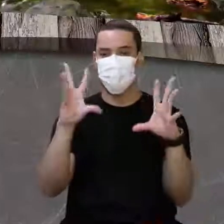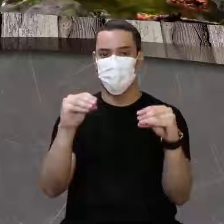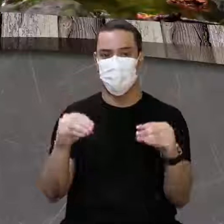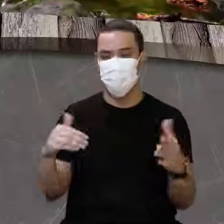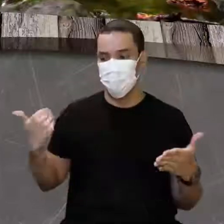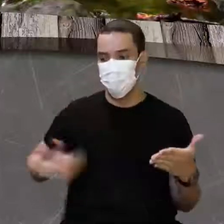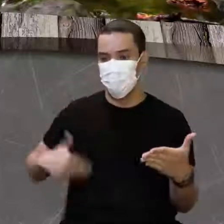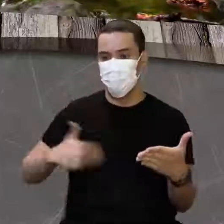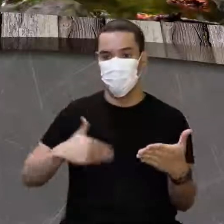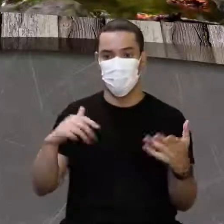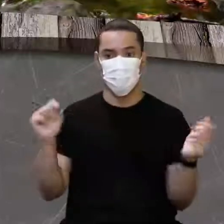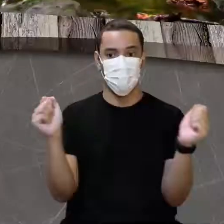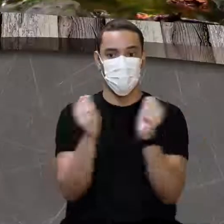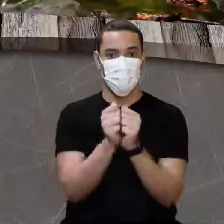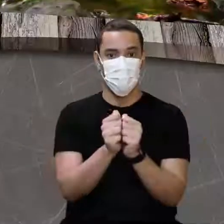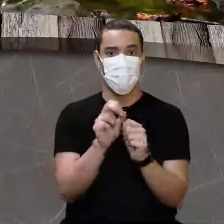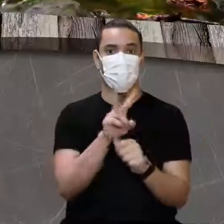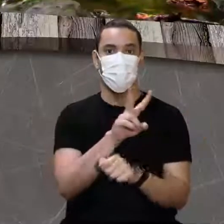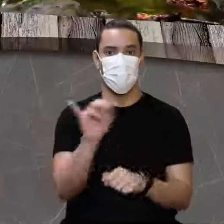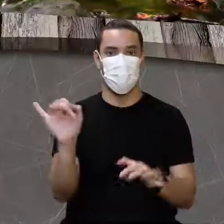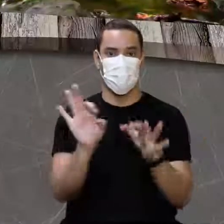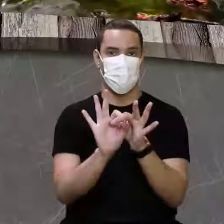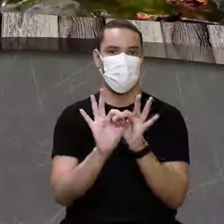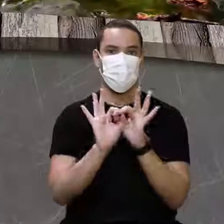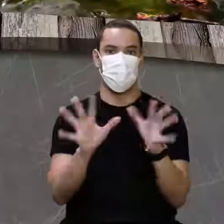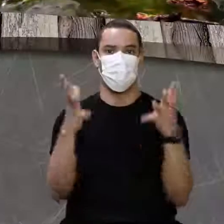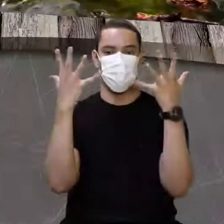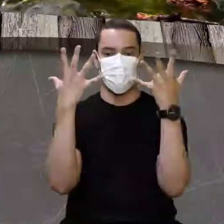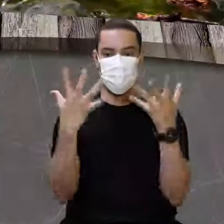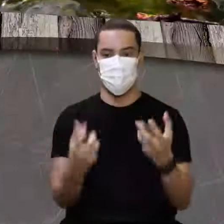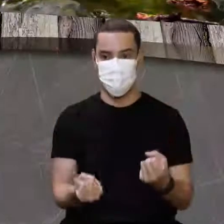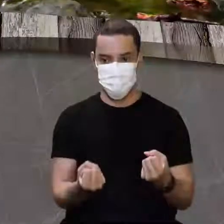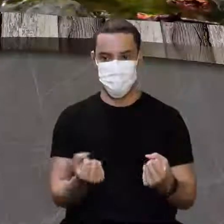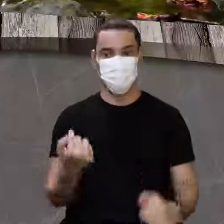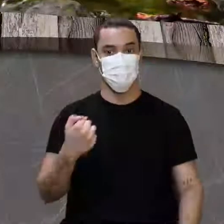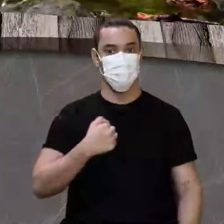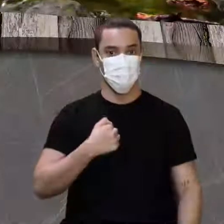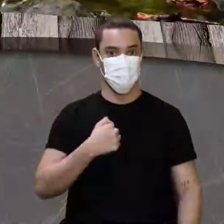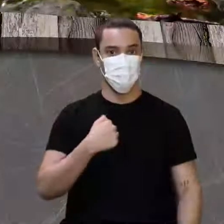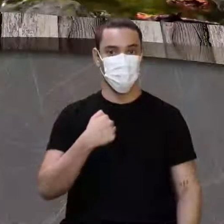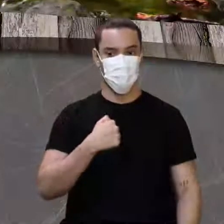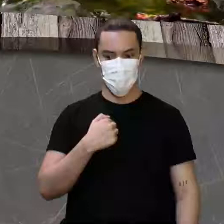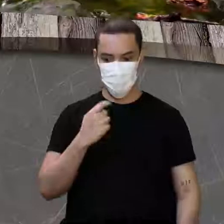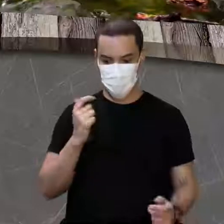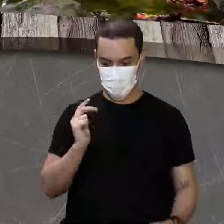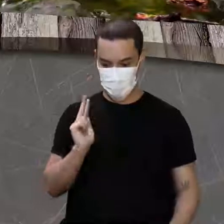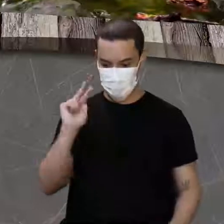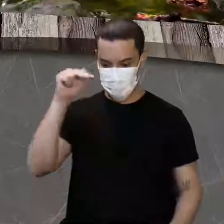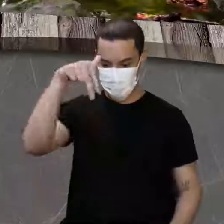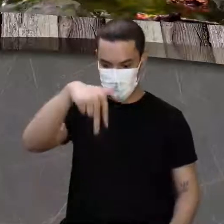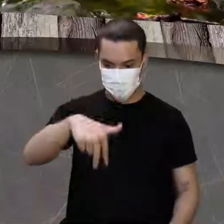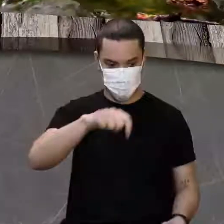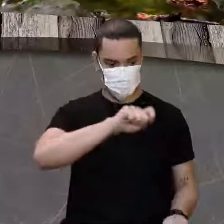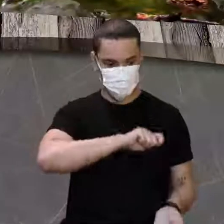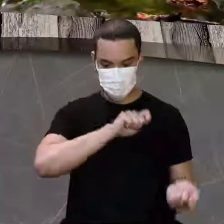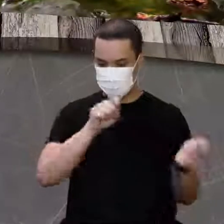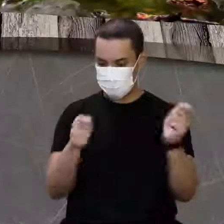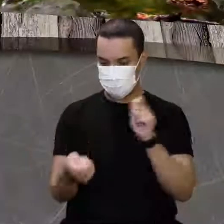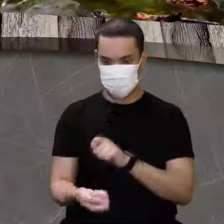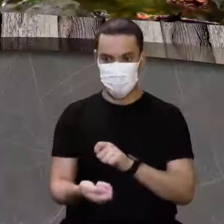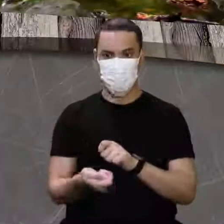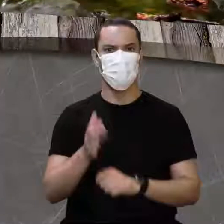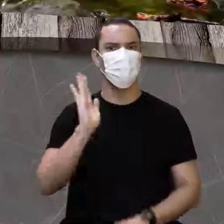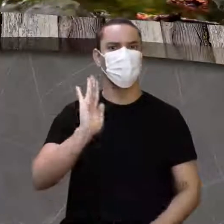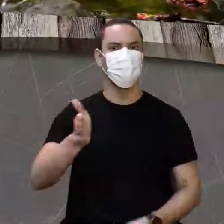processos juntos vão permitir que eu me adapte, né? Obviamente, a gente